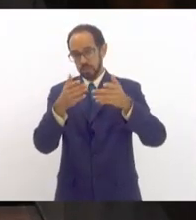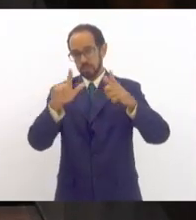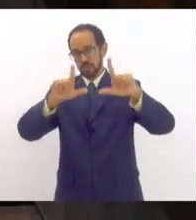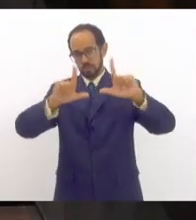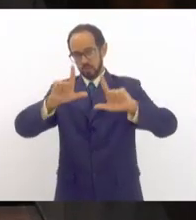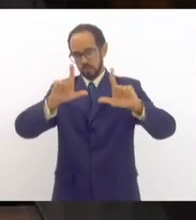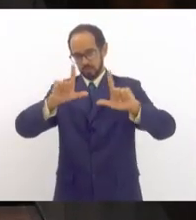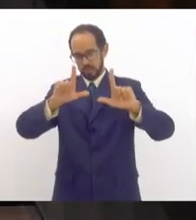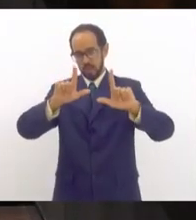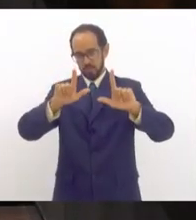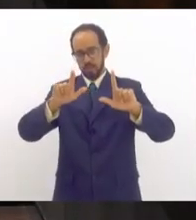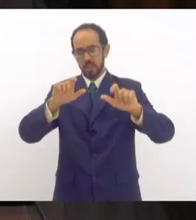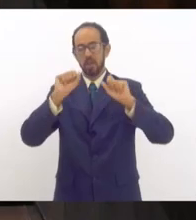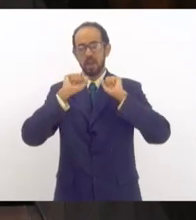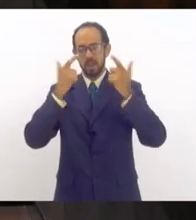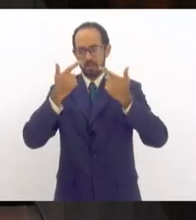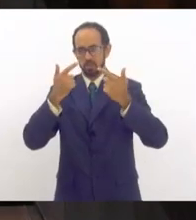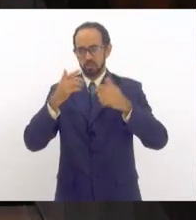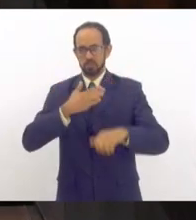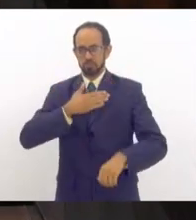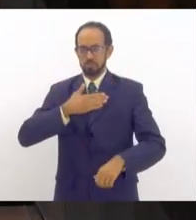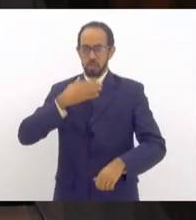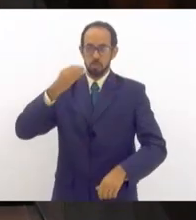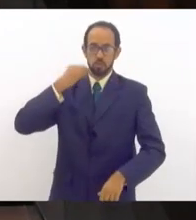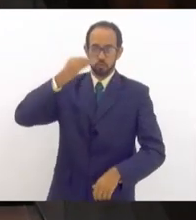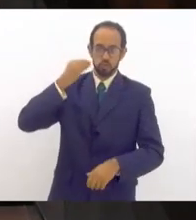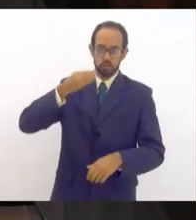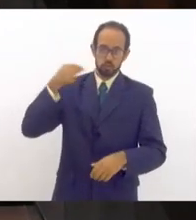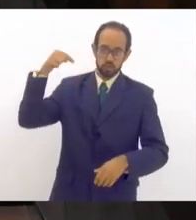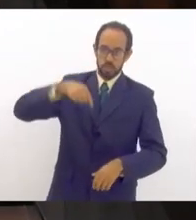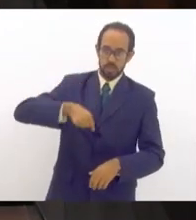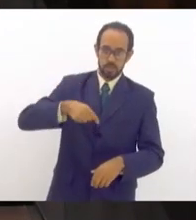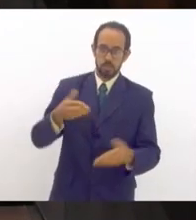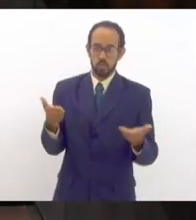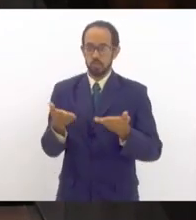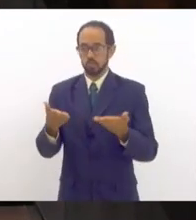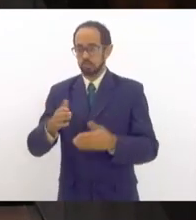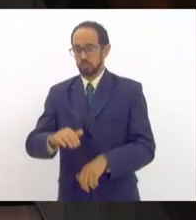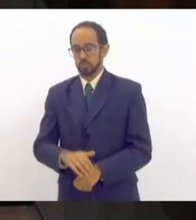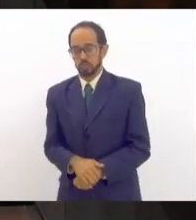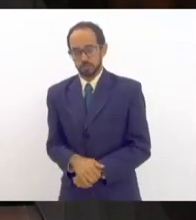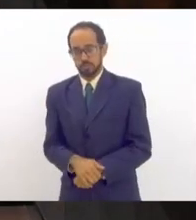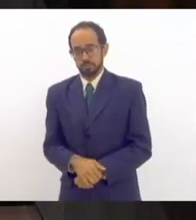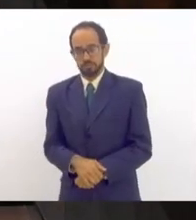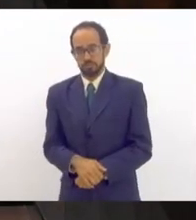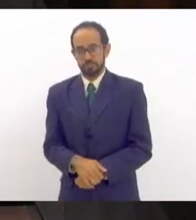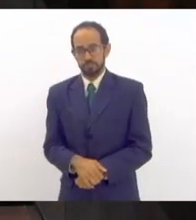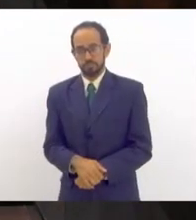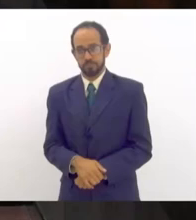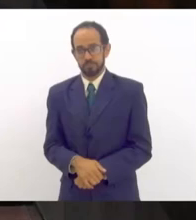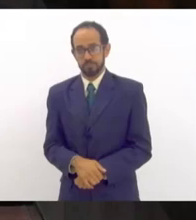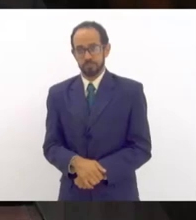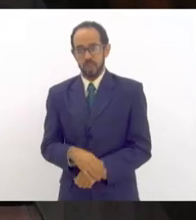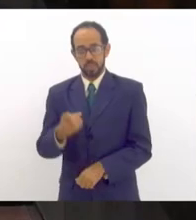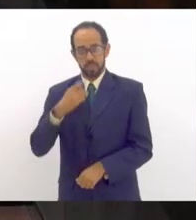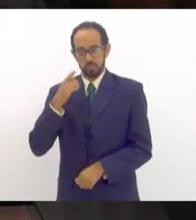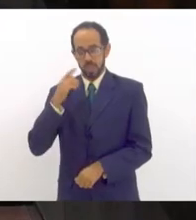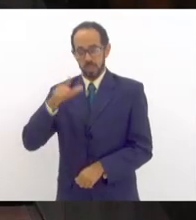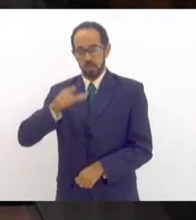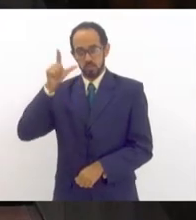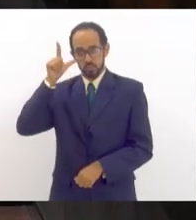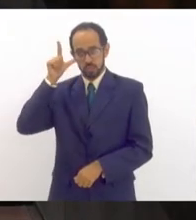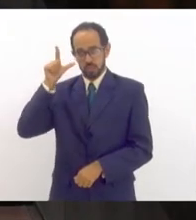Presidente hoje meu motivo de estar aqui particularmente deputada Lucinha